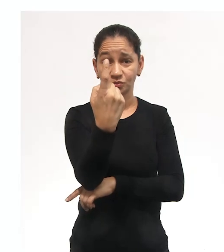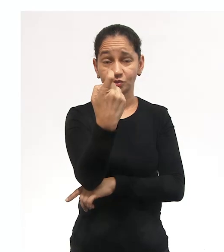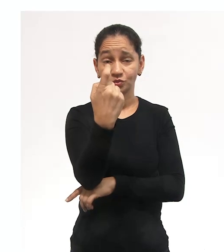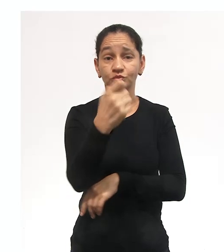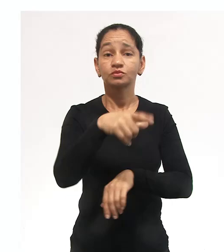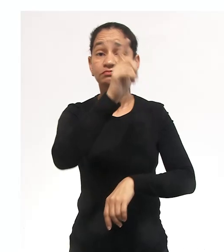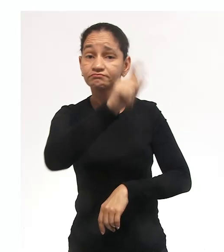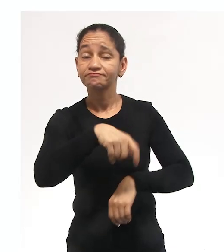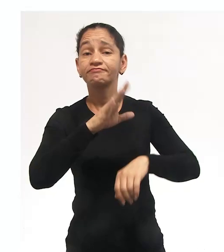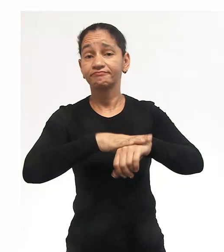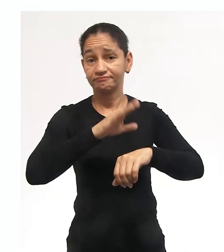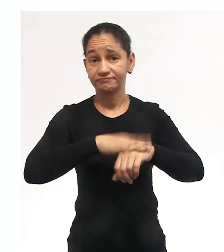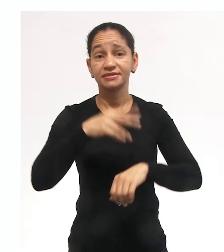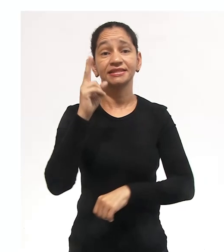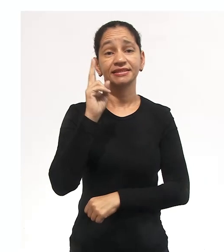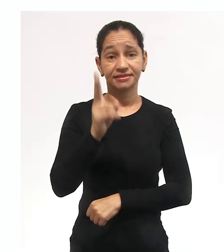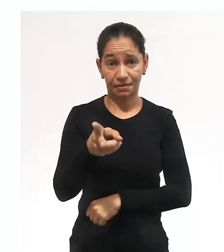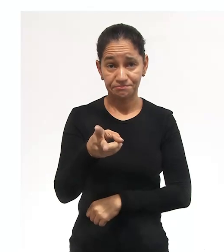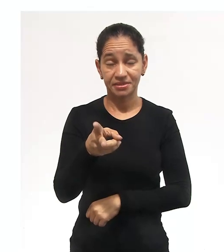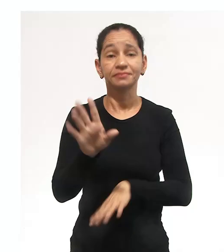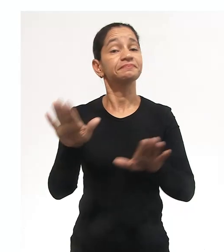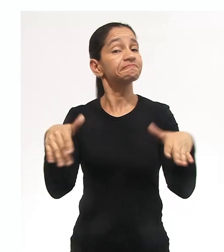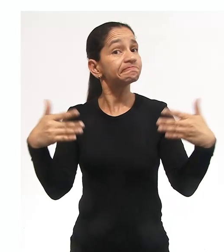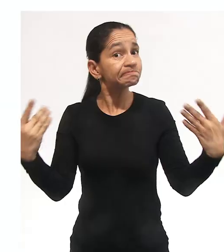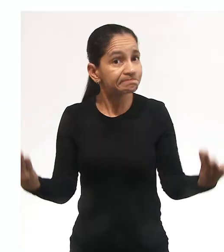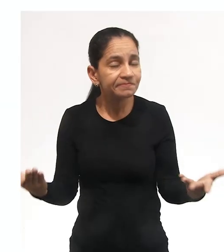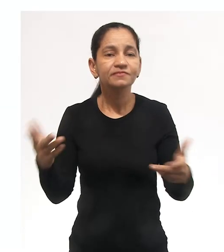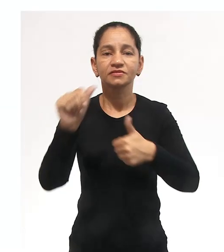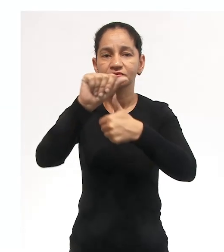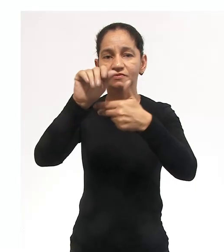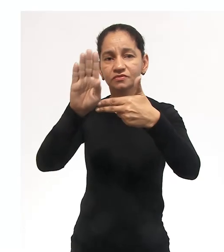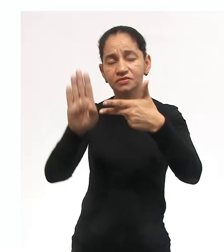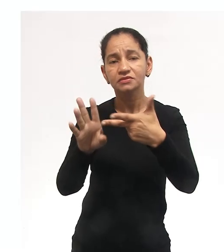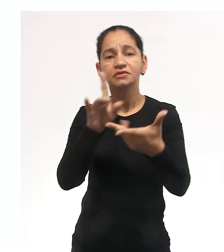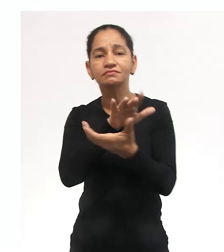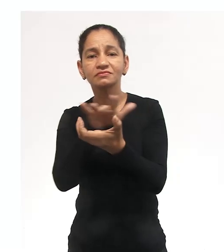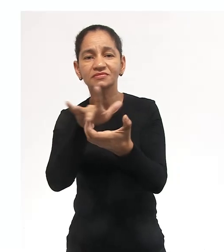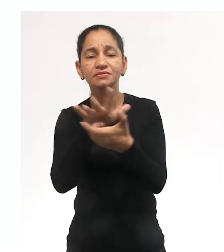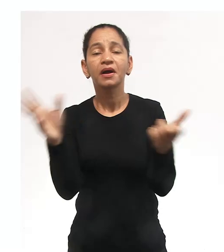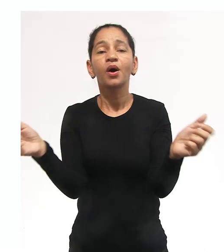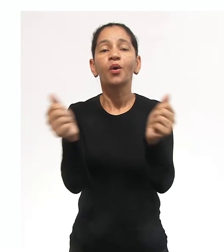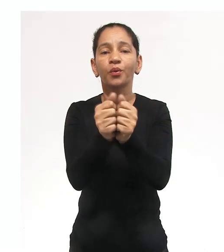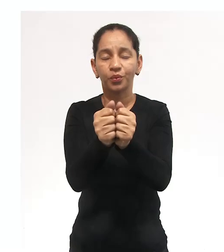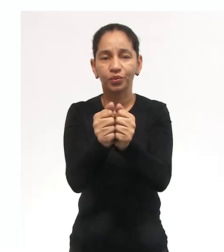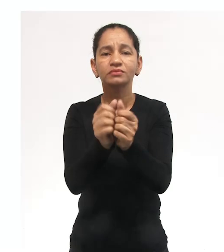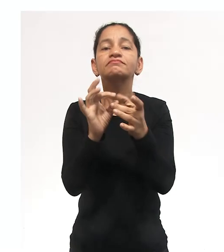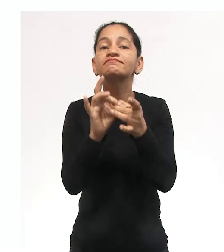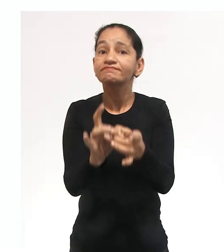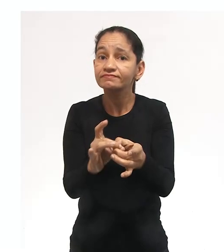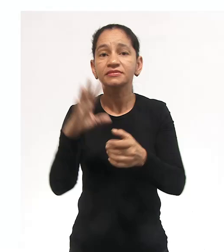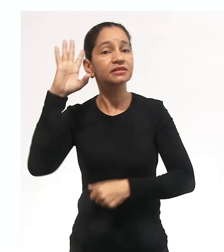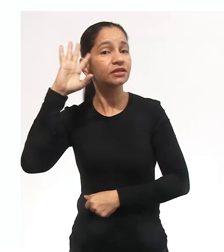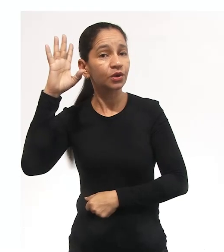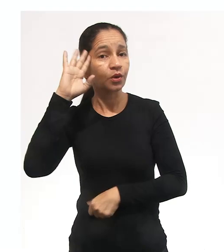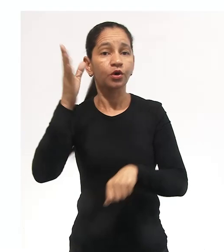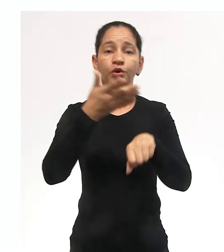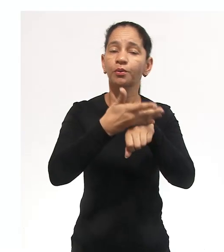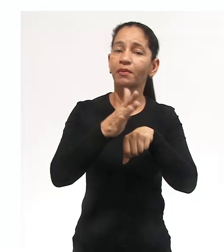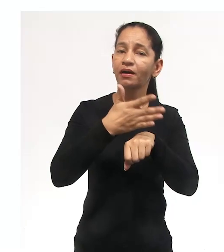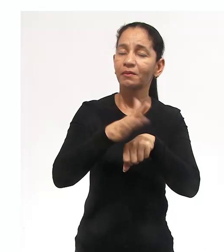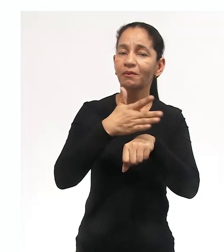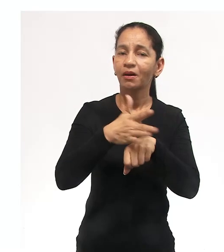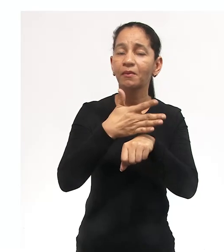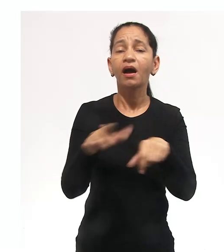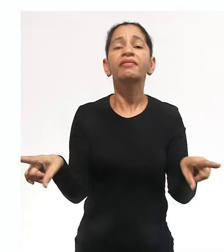questão do sujeito-cultura. Alfabetização e letramento são as ideias principais. Concepções teóricas, práticas